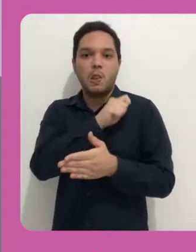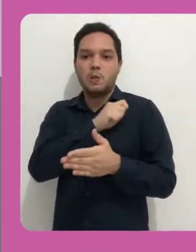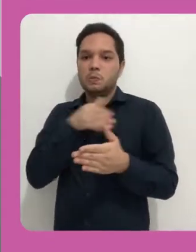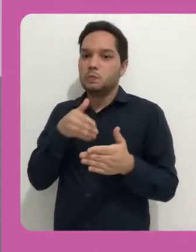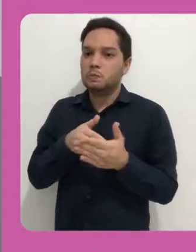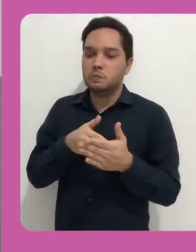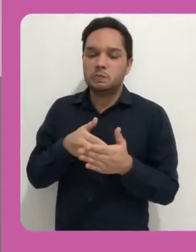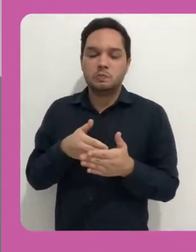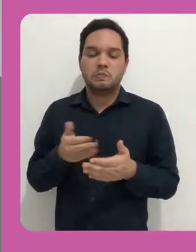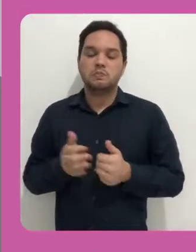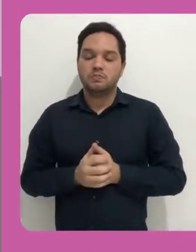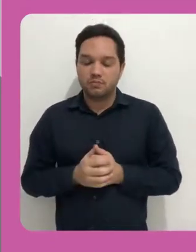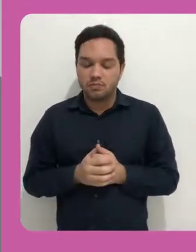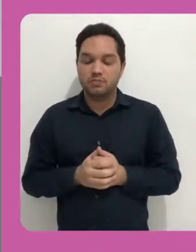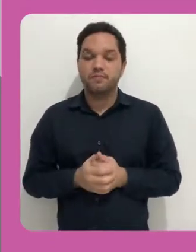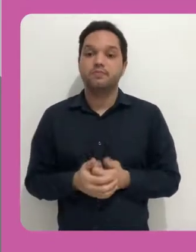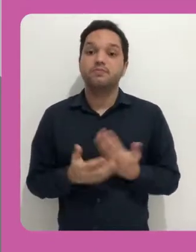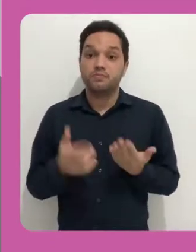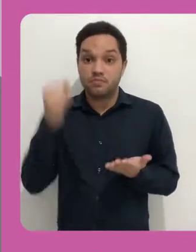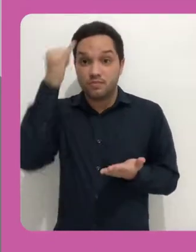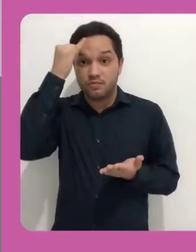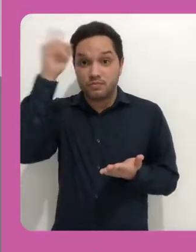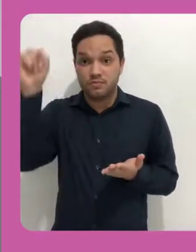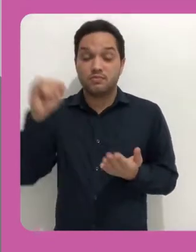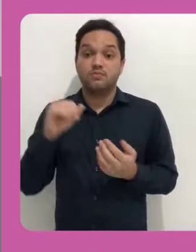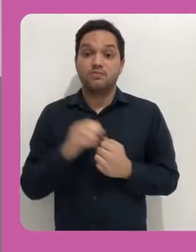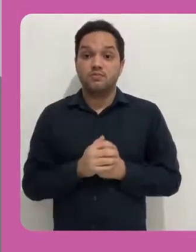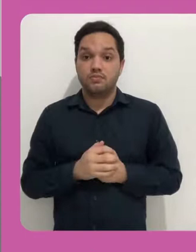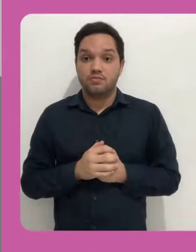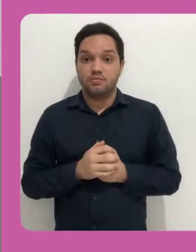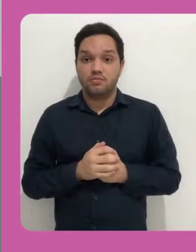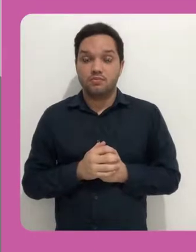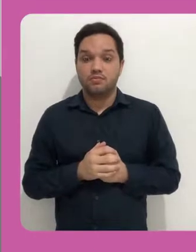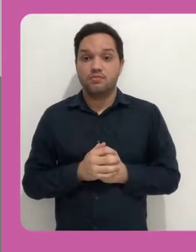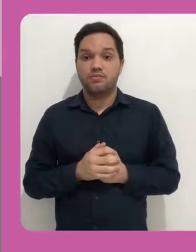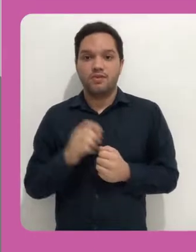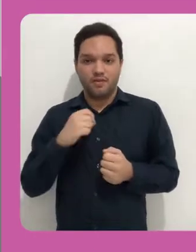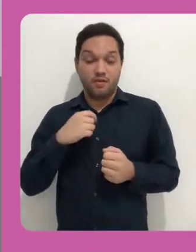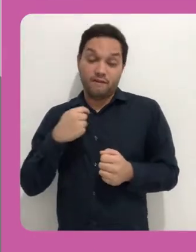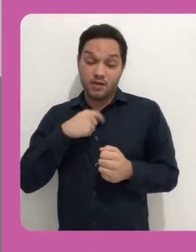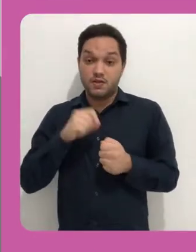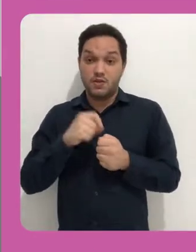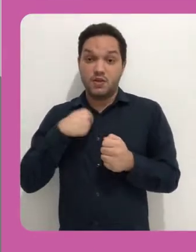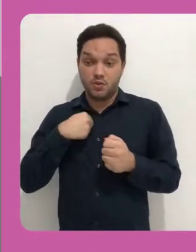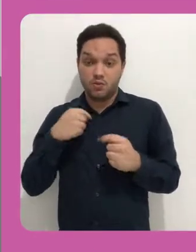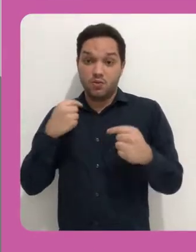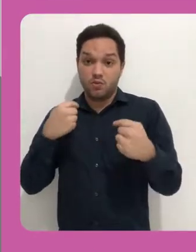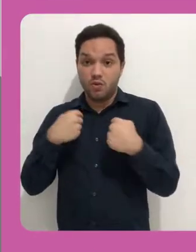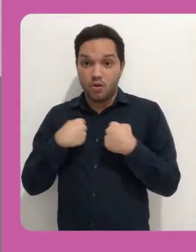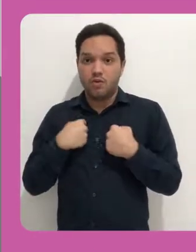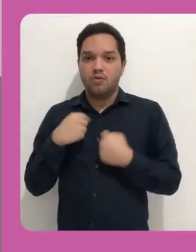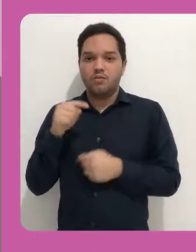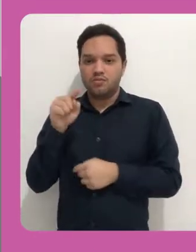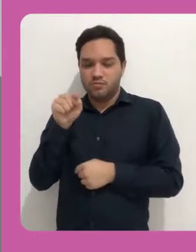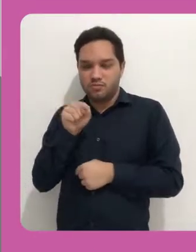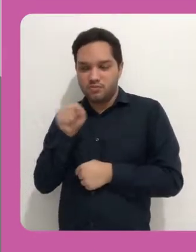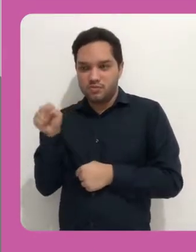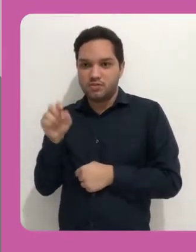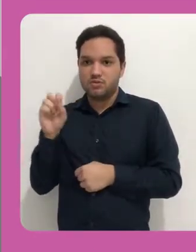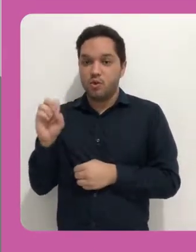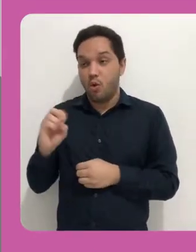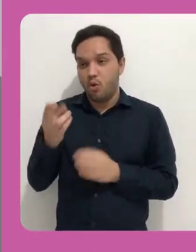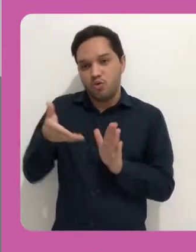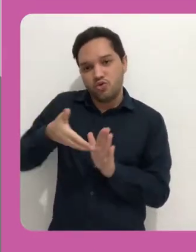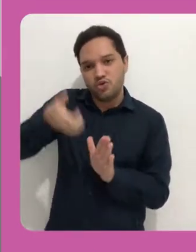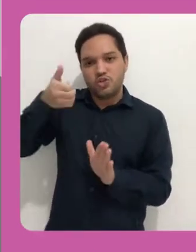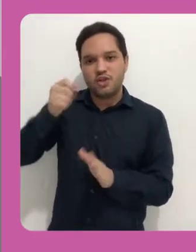procurem colocar aqui, ó, como eu faço, com underline ou tirar acentuação. Não é dos